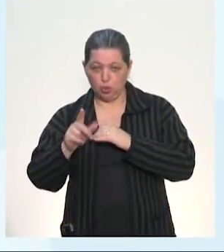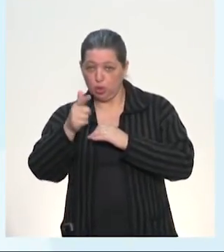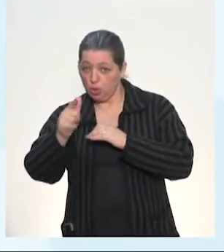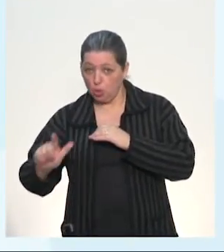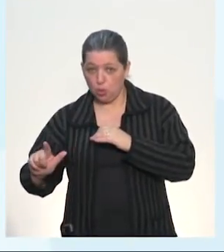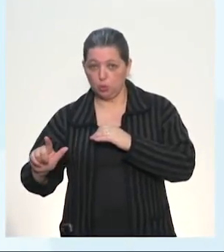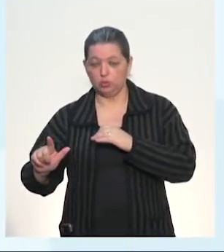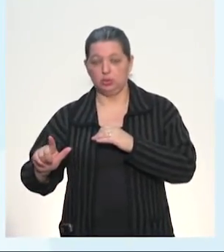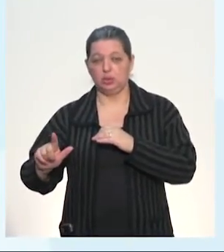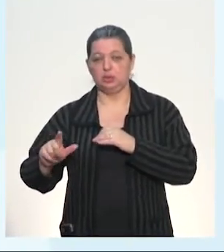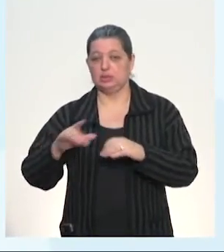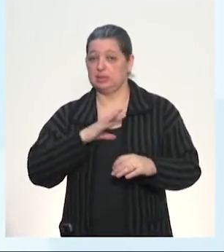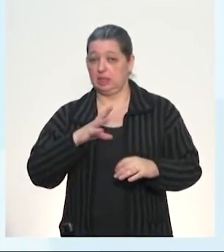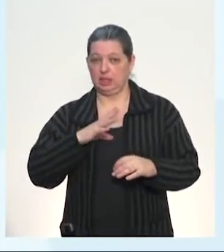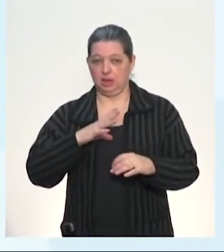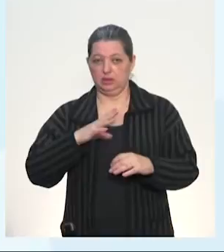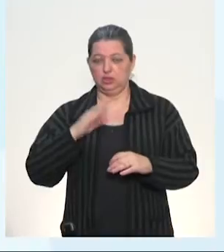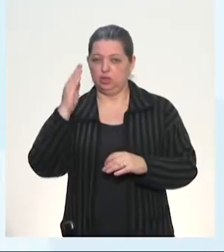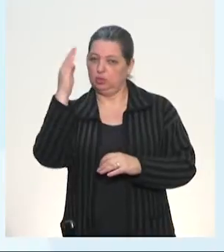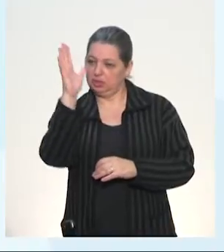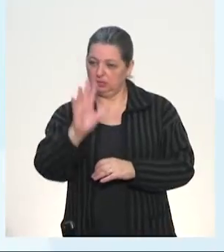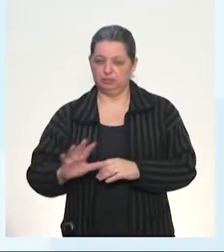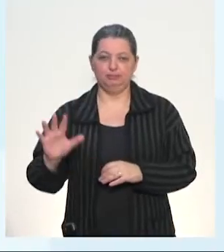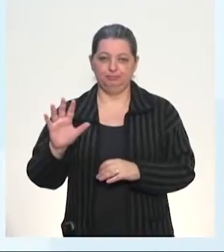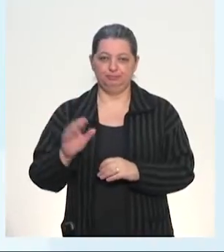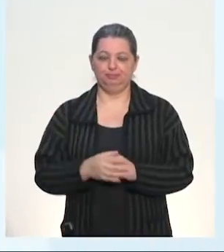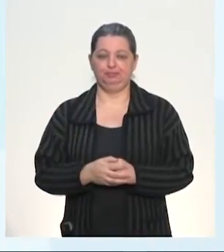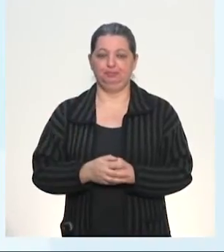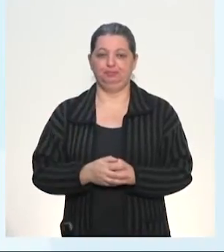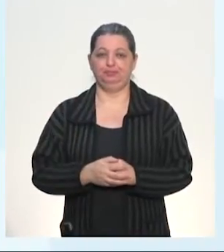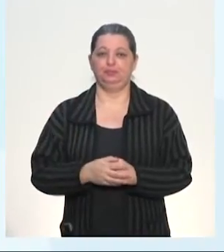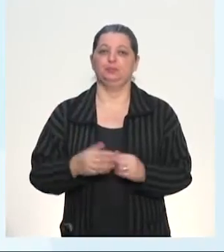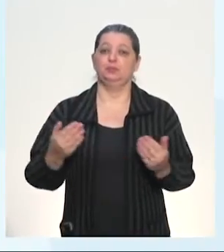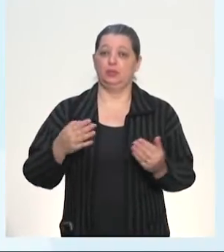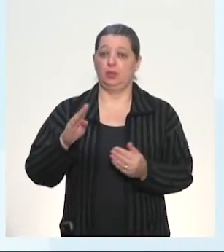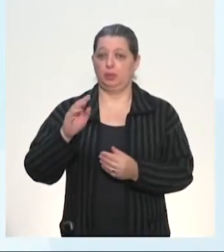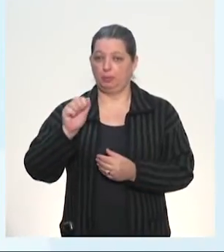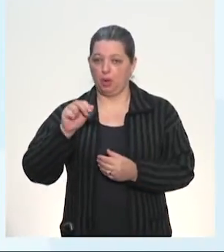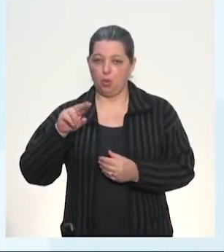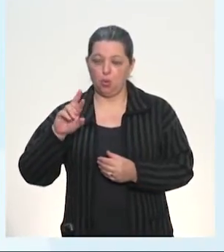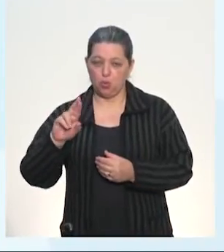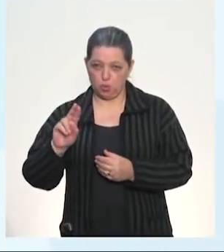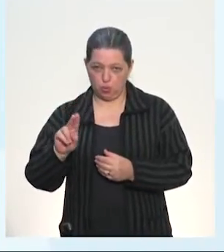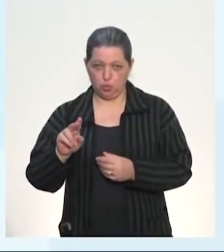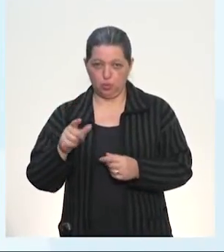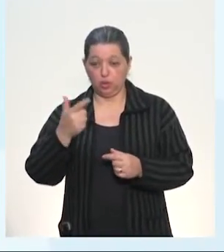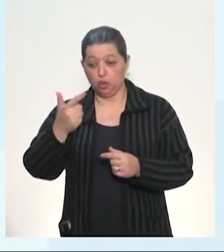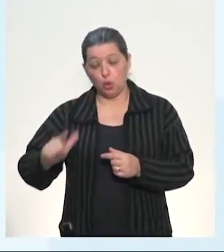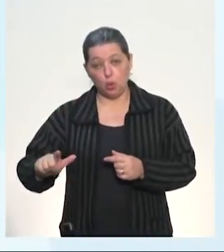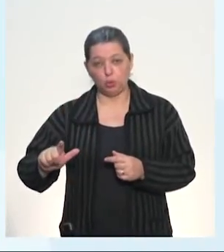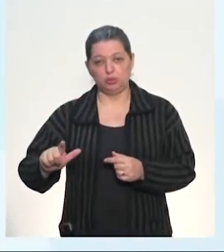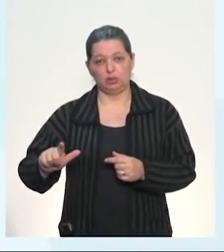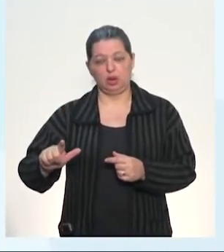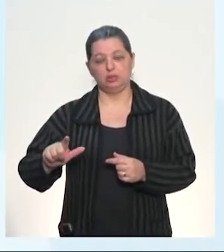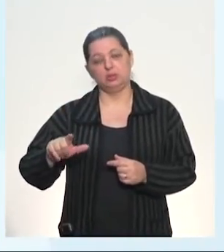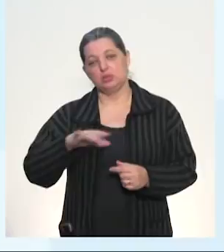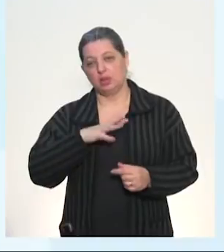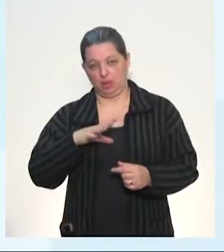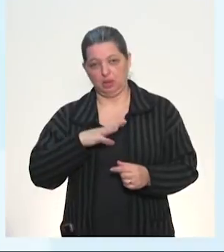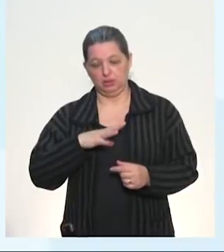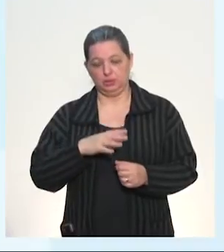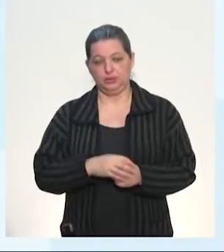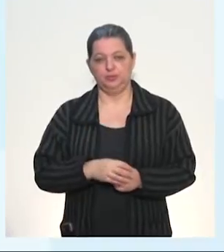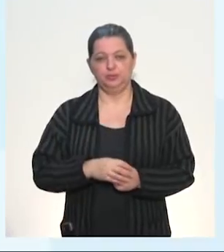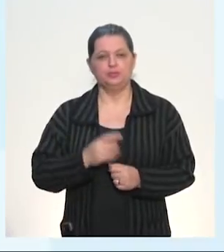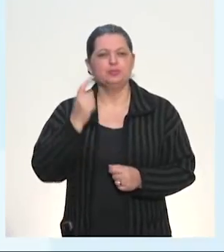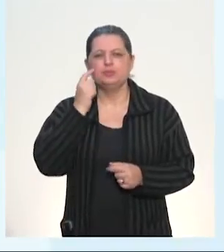tá? Então, a comparação aqui é em relação à cidade de Bauru e outras cidades, tá? Em relação a outras cidades. Então,